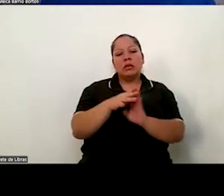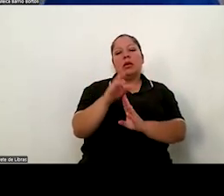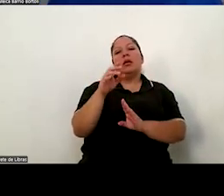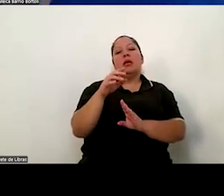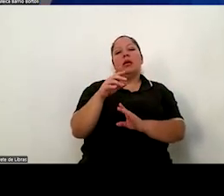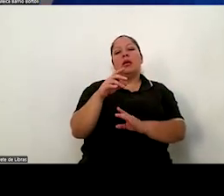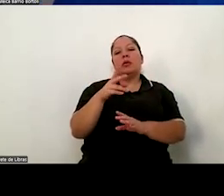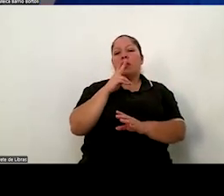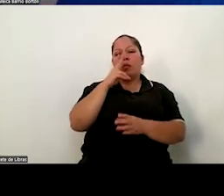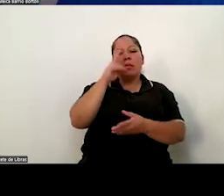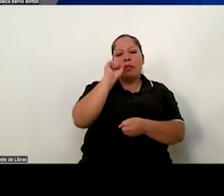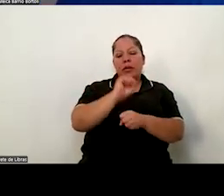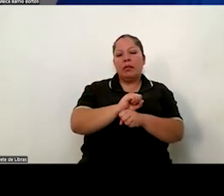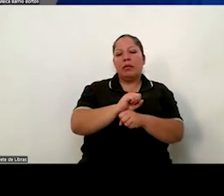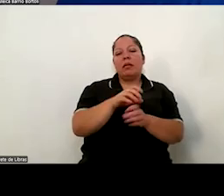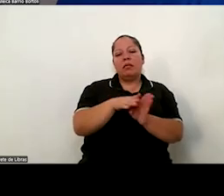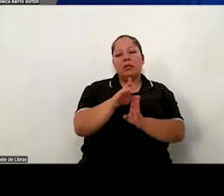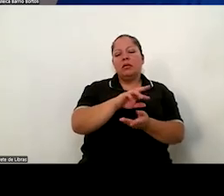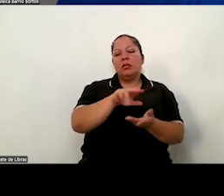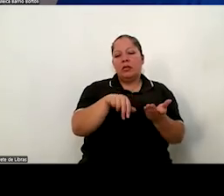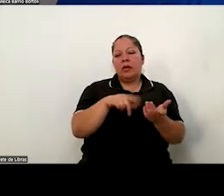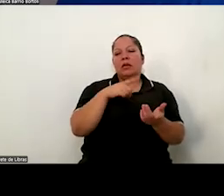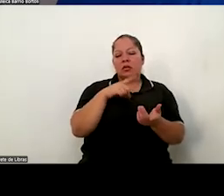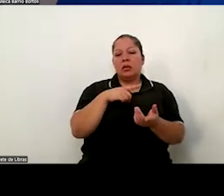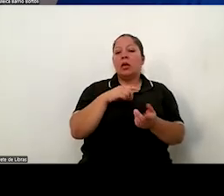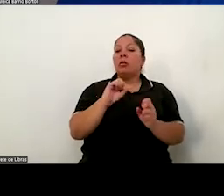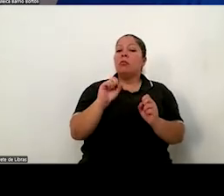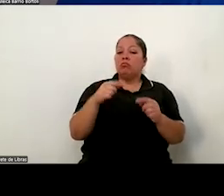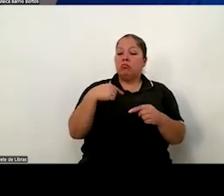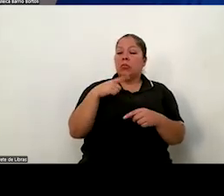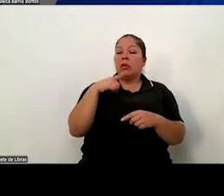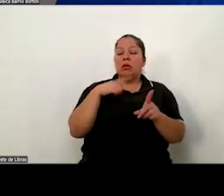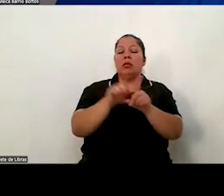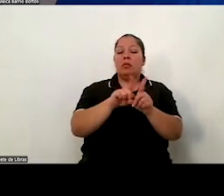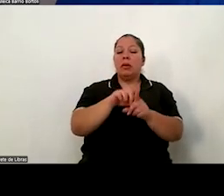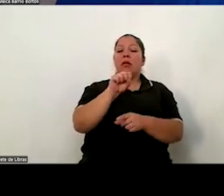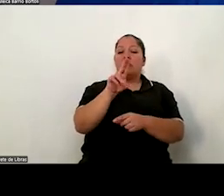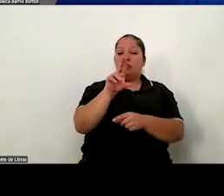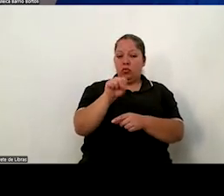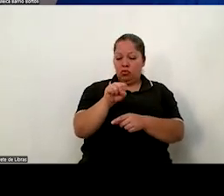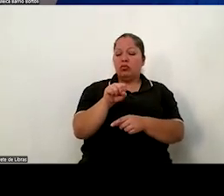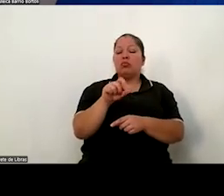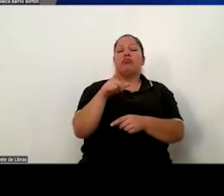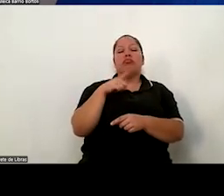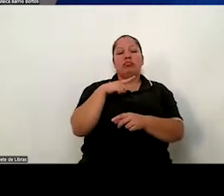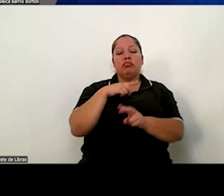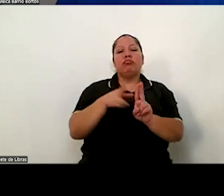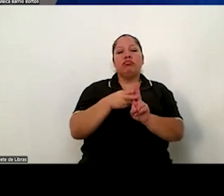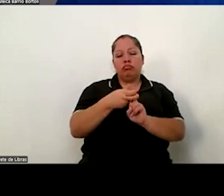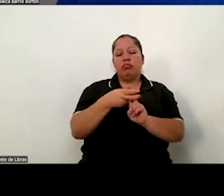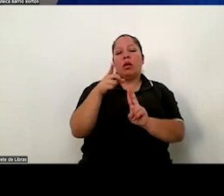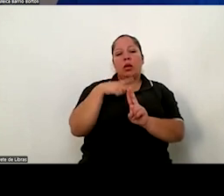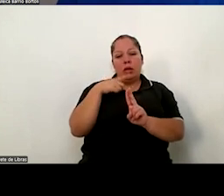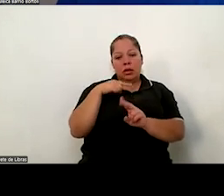ajudar o paciente a conseguir isso. E em relação à bebida alcoólica, tá?